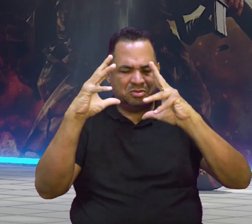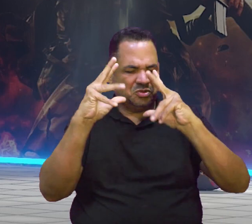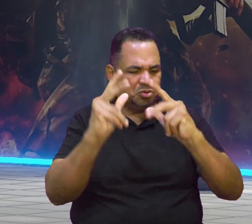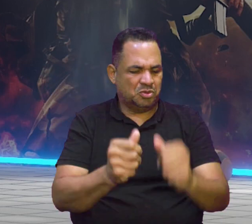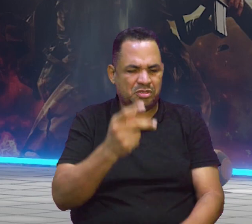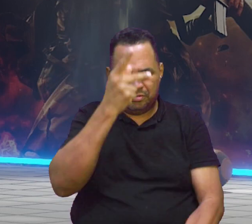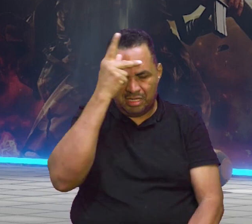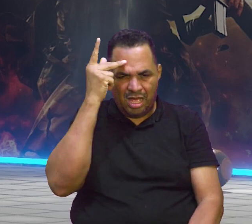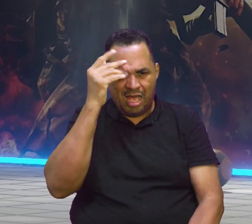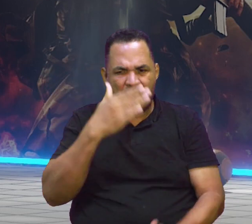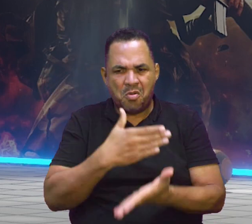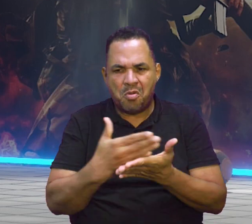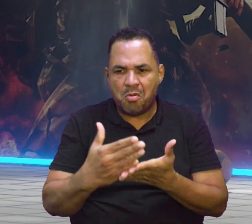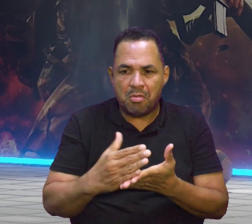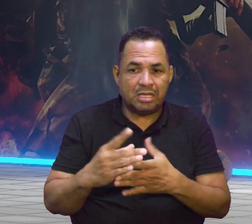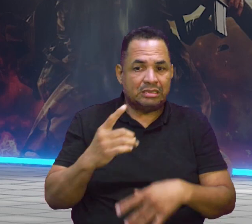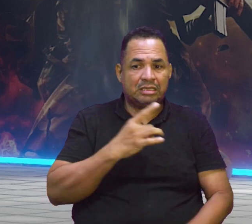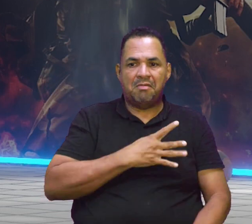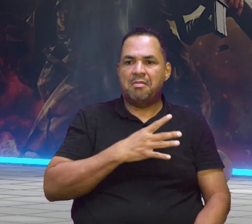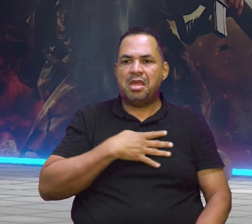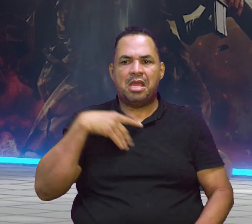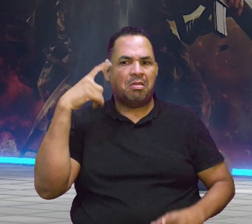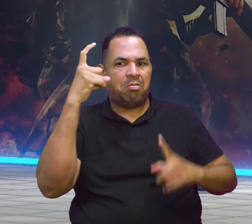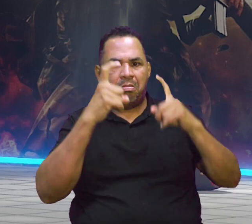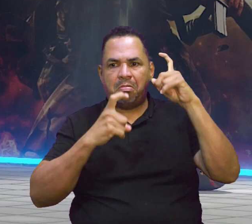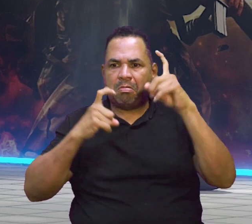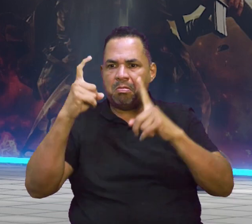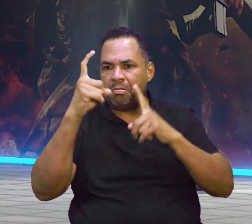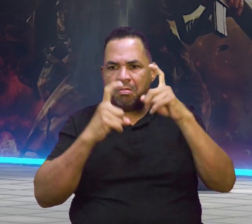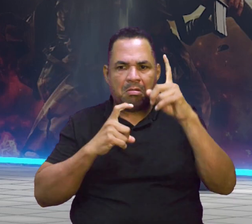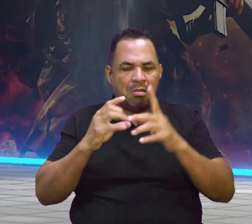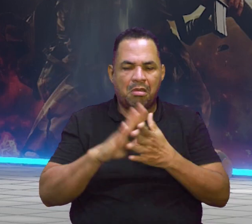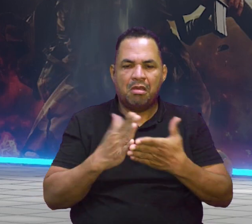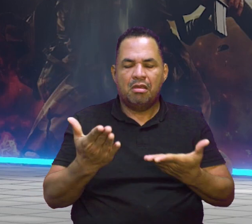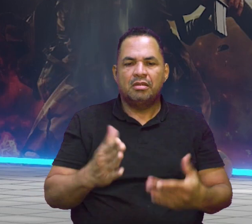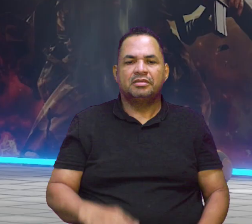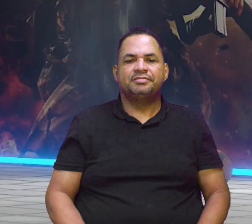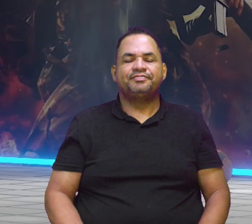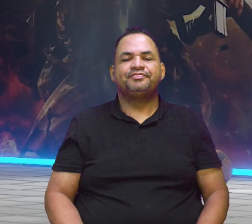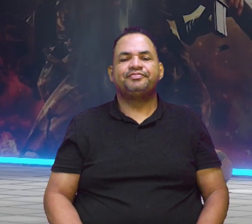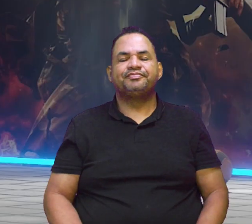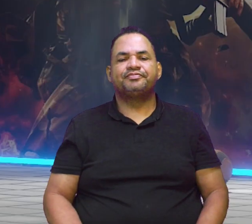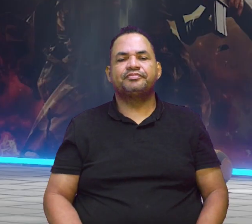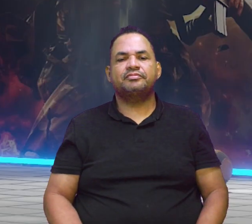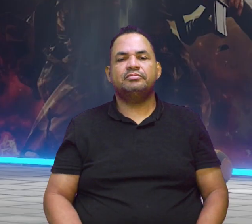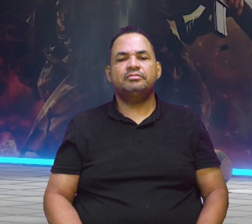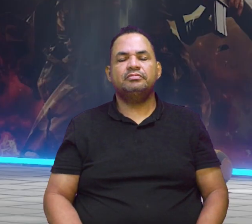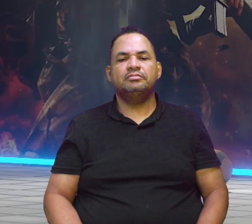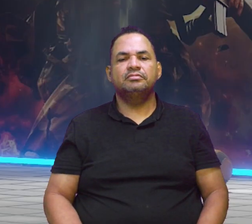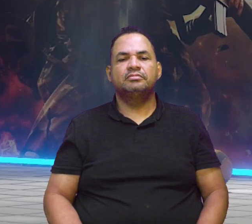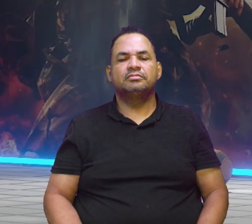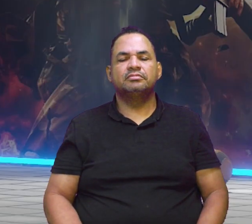a ficar com medo e aí começou essa revolta da vacina. Mas no final,